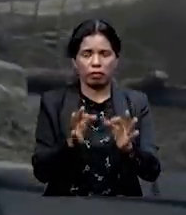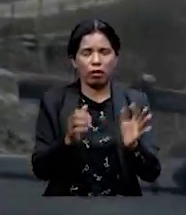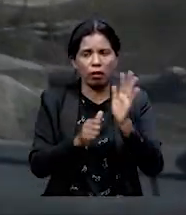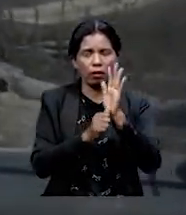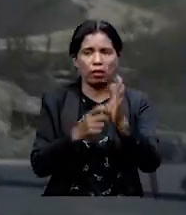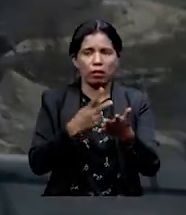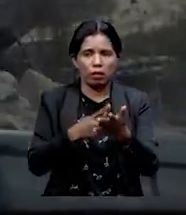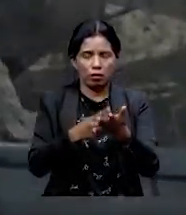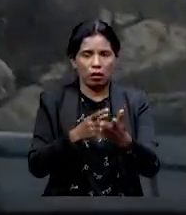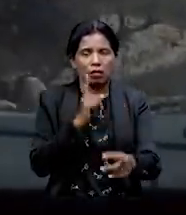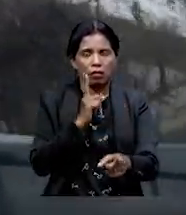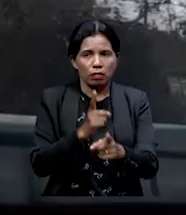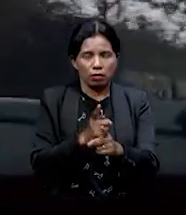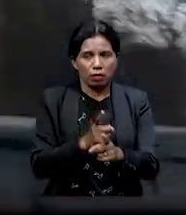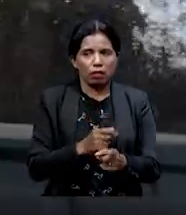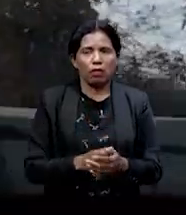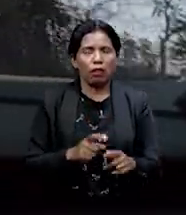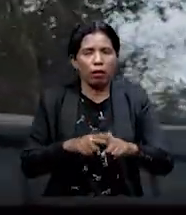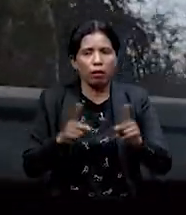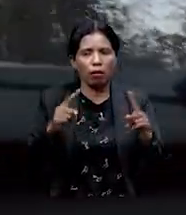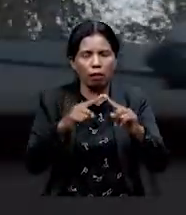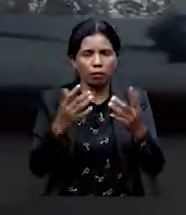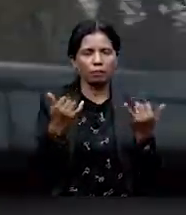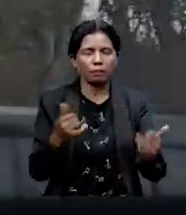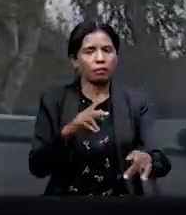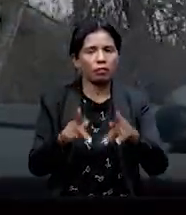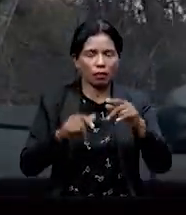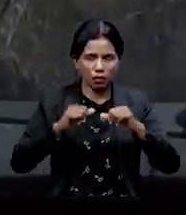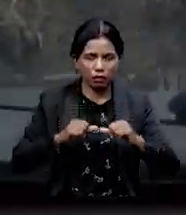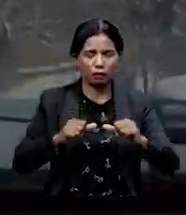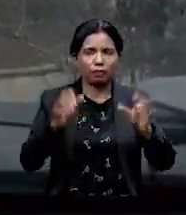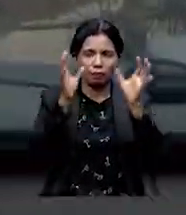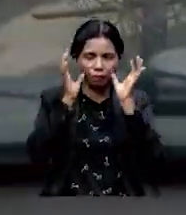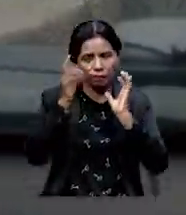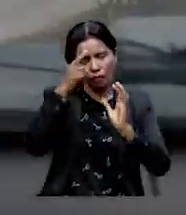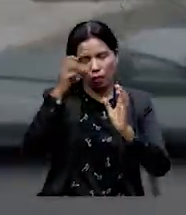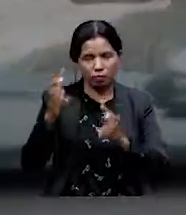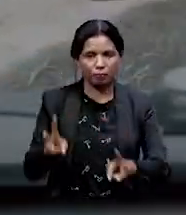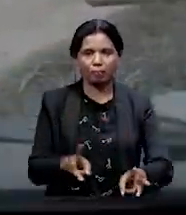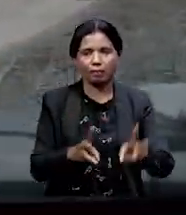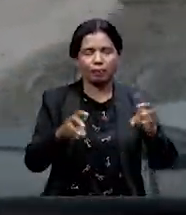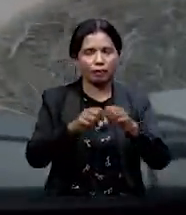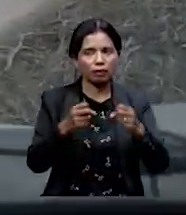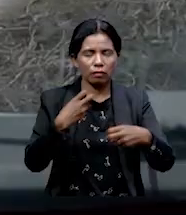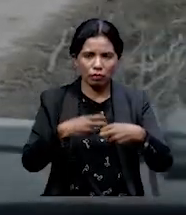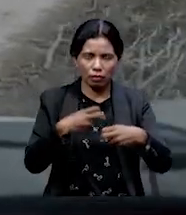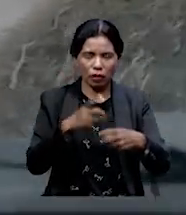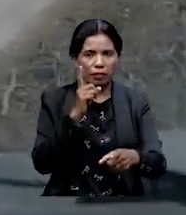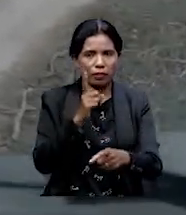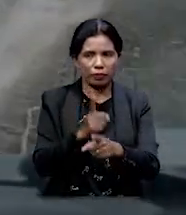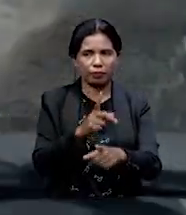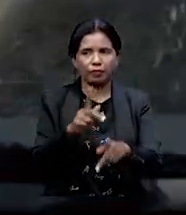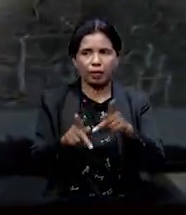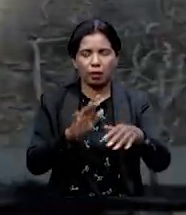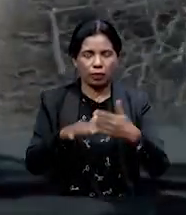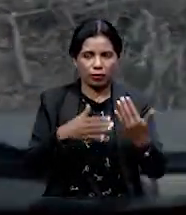a realidade hirakne, mas beto agora, comunidade continua a lerik, tamba condição na estrada dificulta tebes movimento